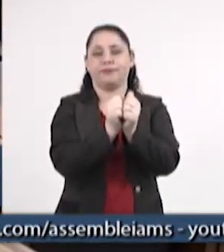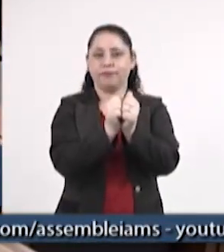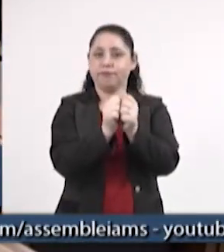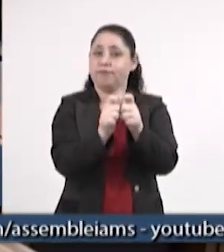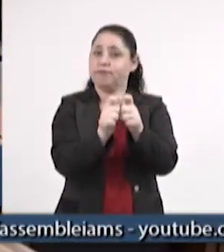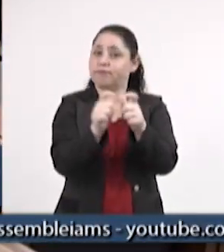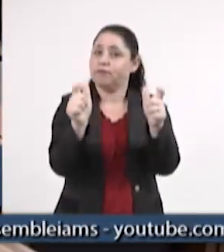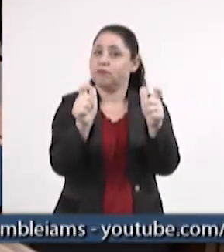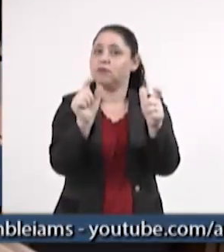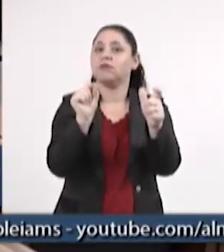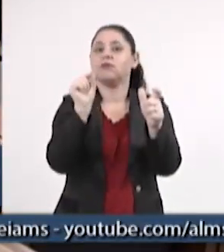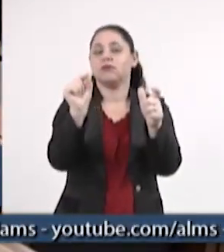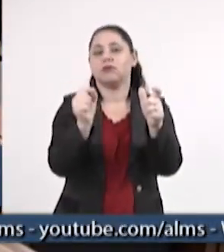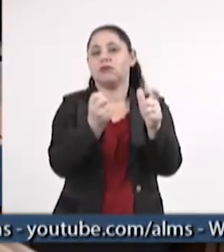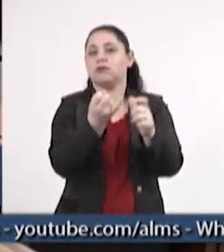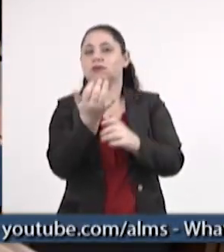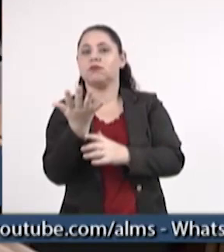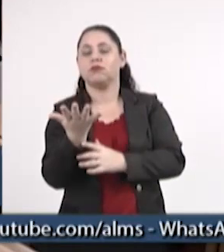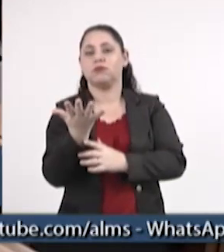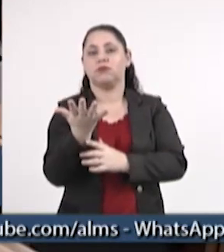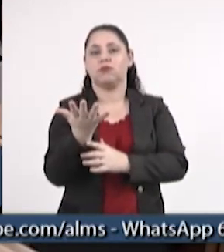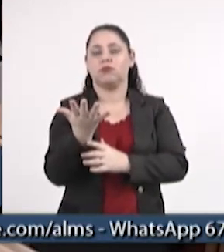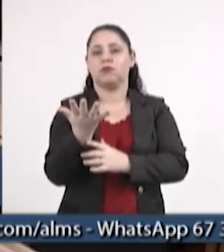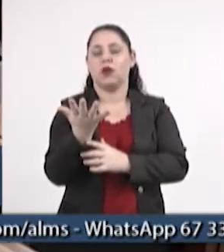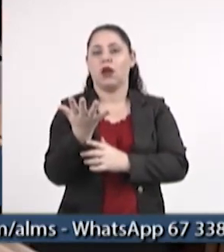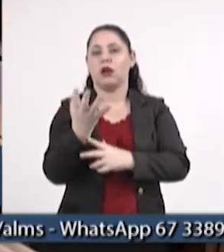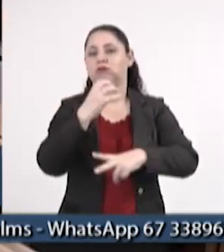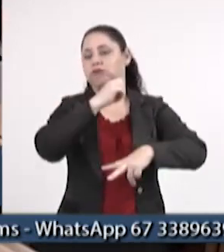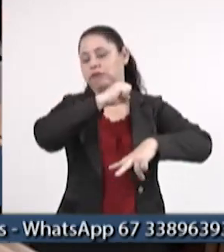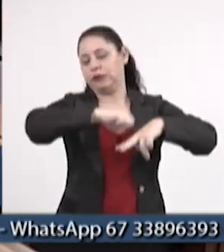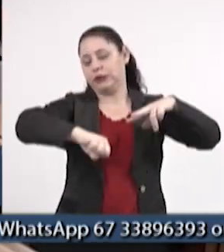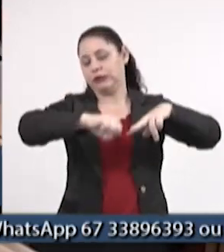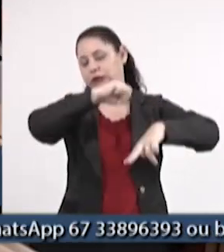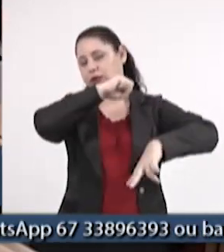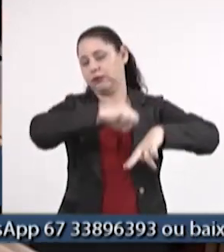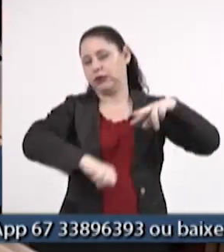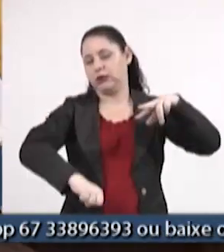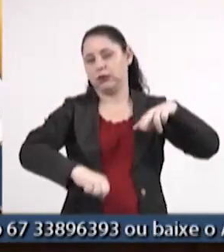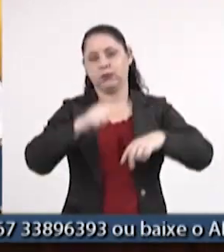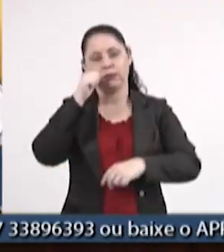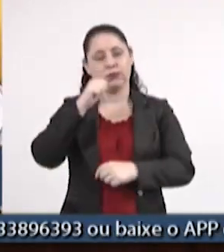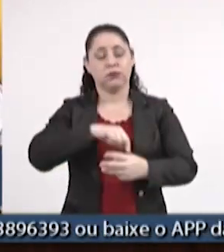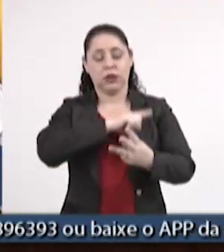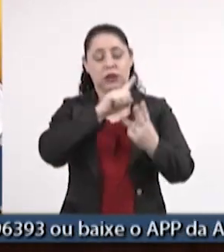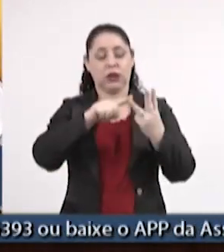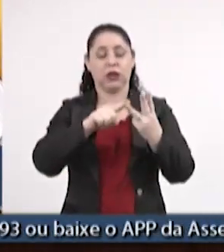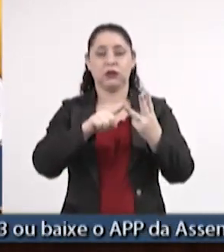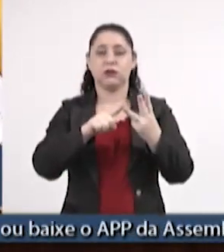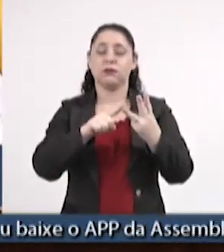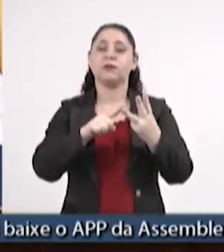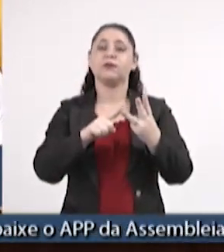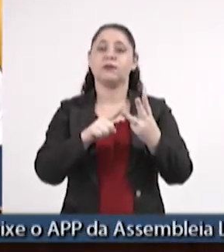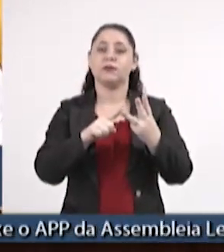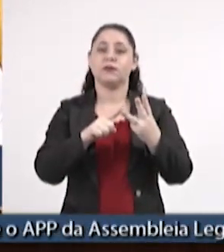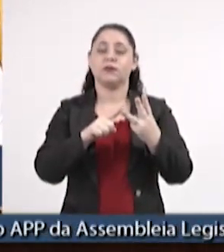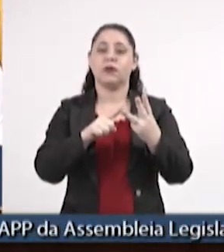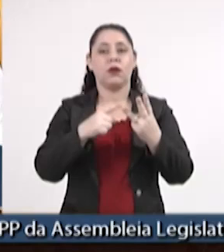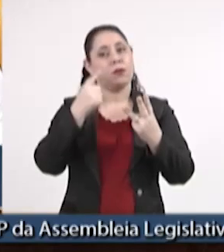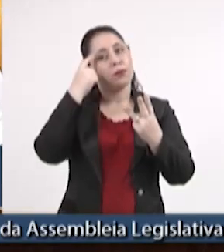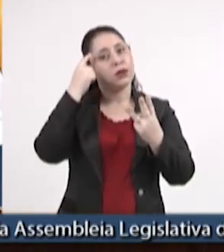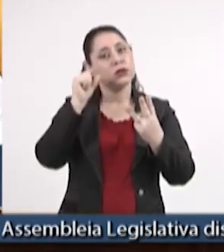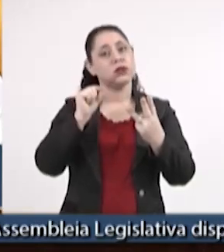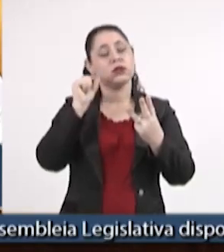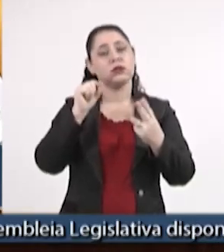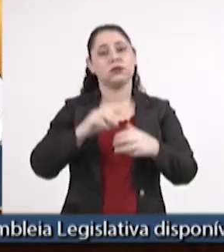e aumentou o número de casos de violência contra as mulheres. E, em terceiro lugar, nós